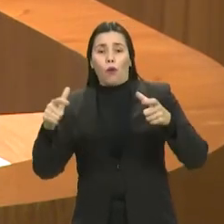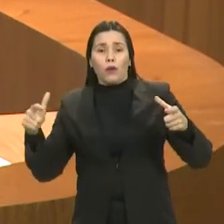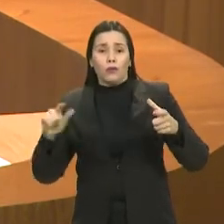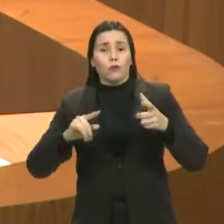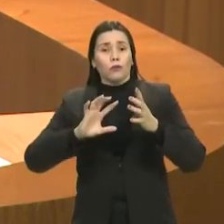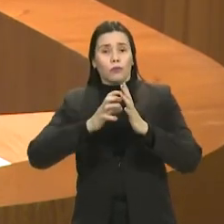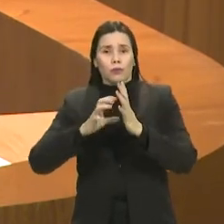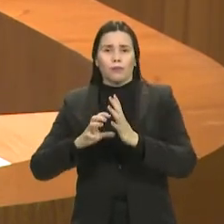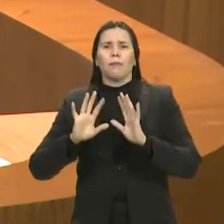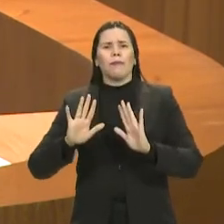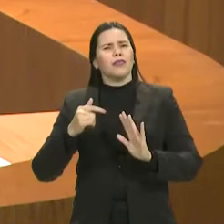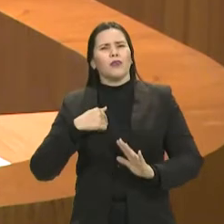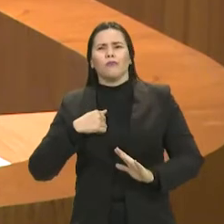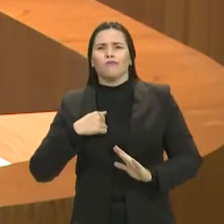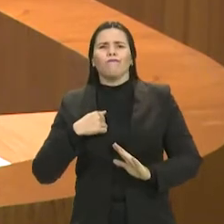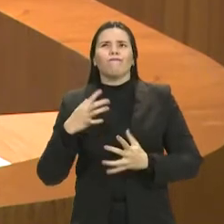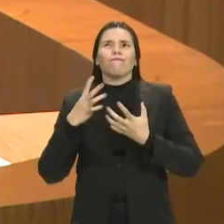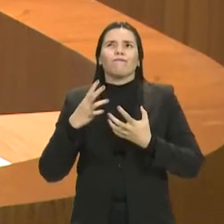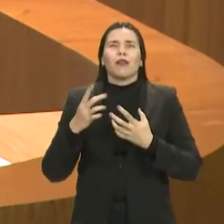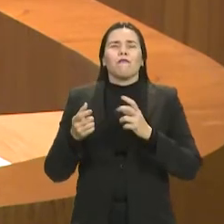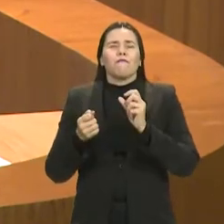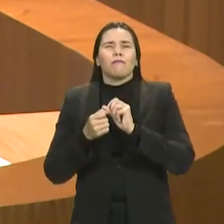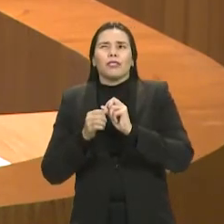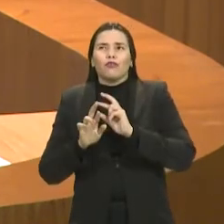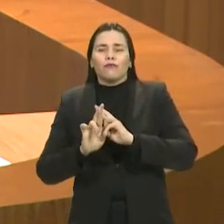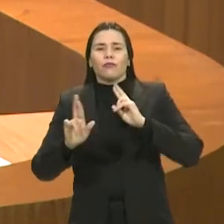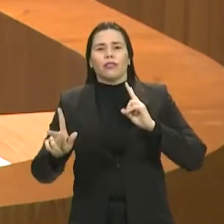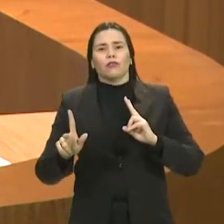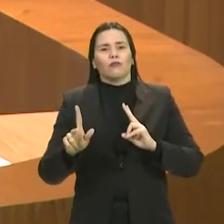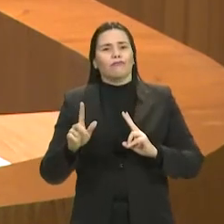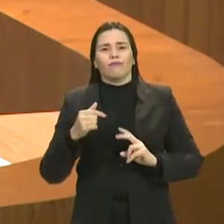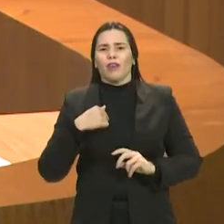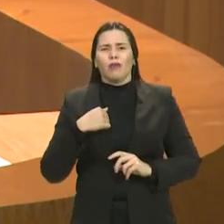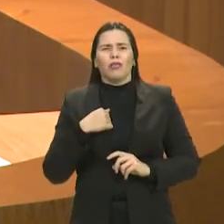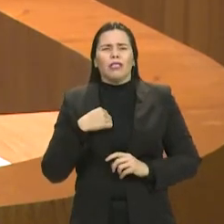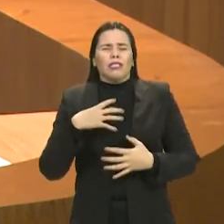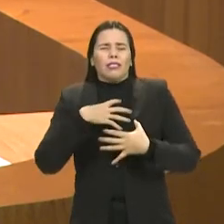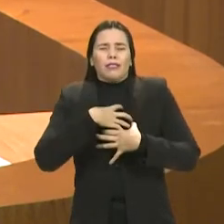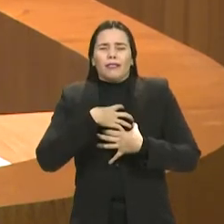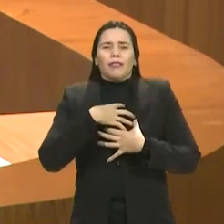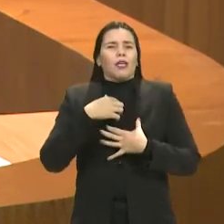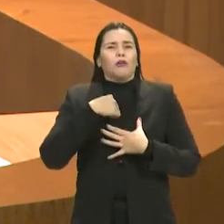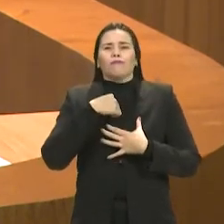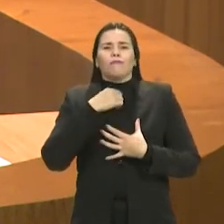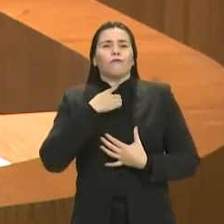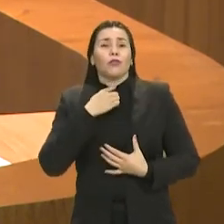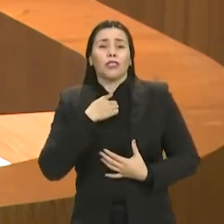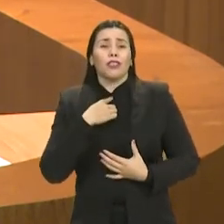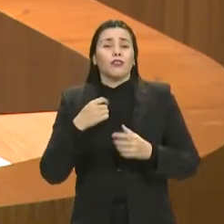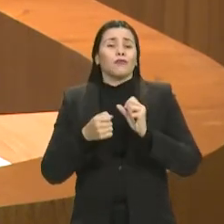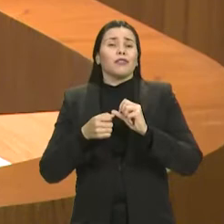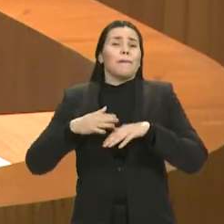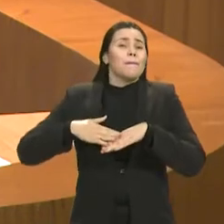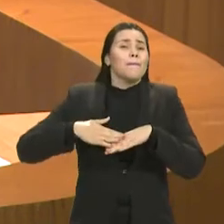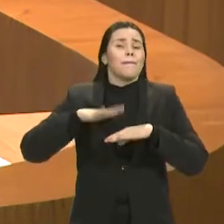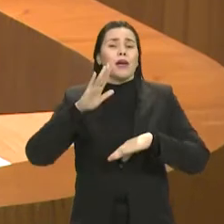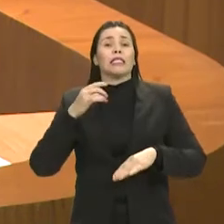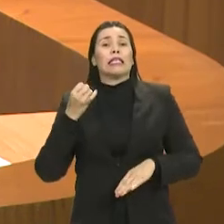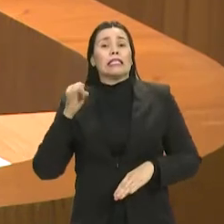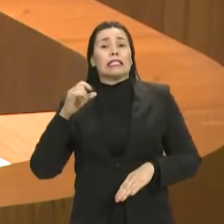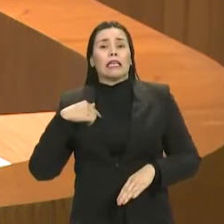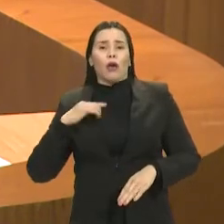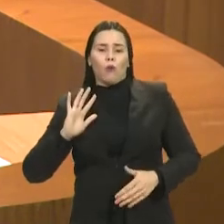senti no meu coração que não era isso que eu queria se Deus tinha me colocado ali